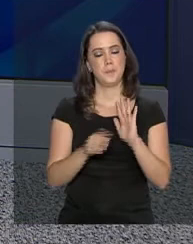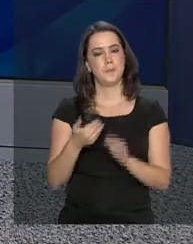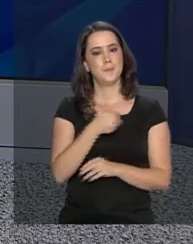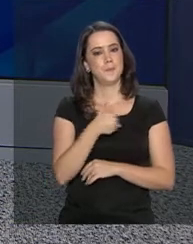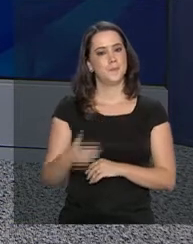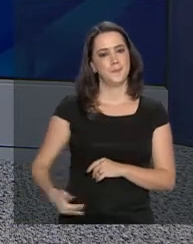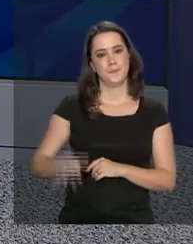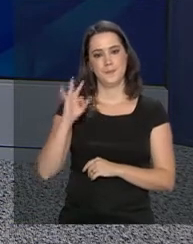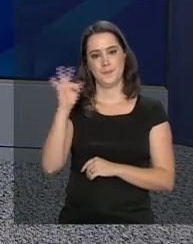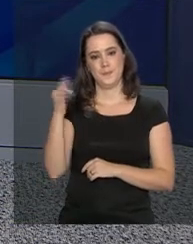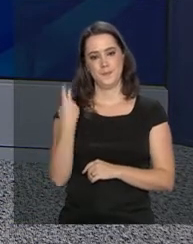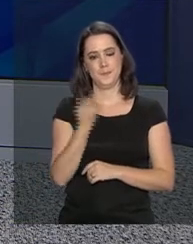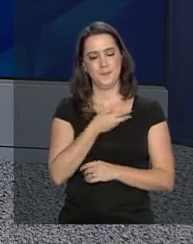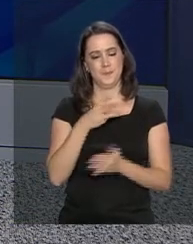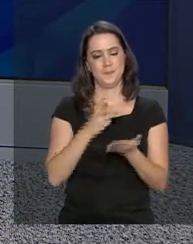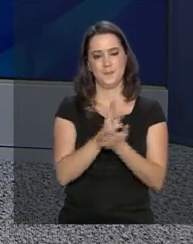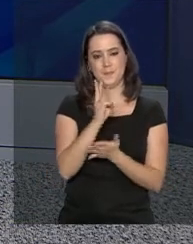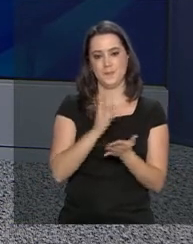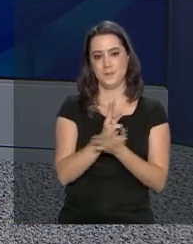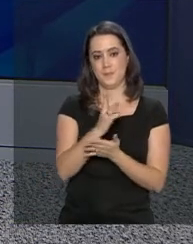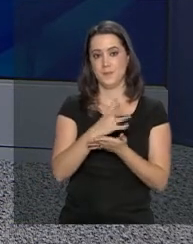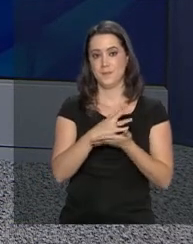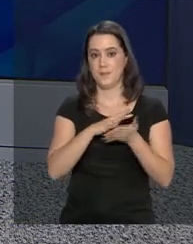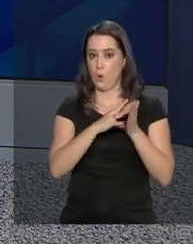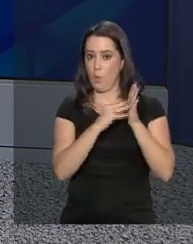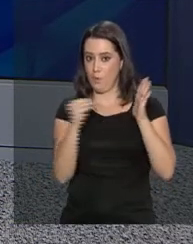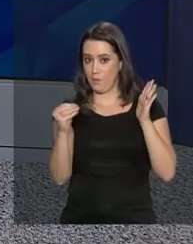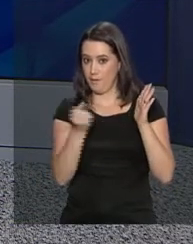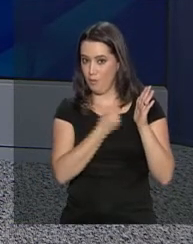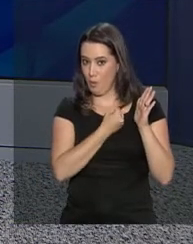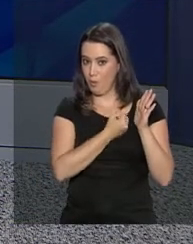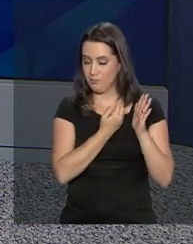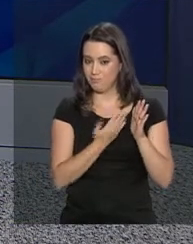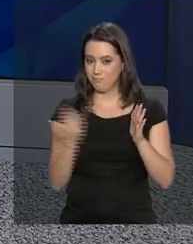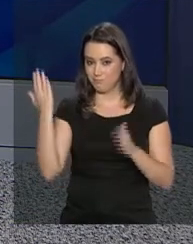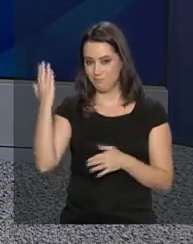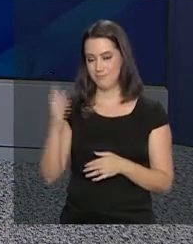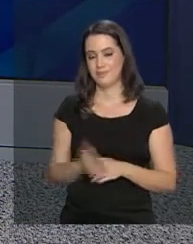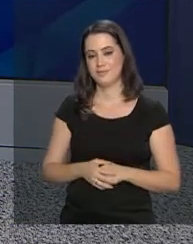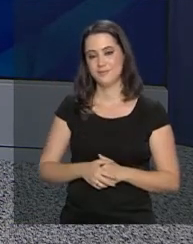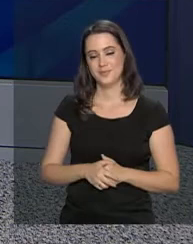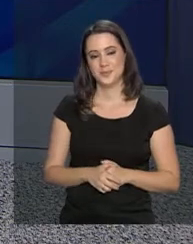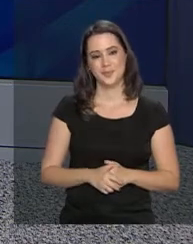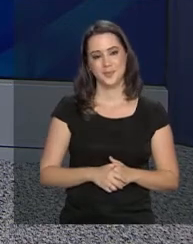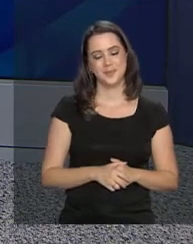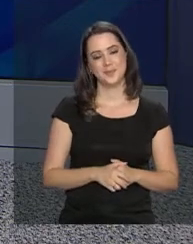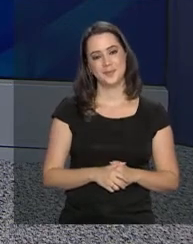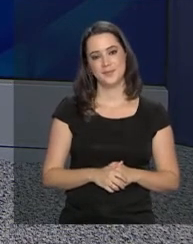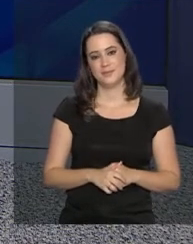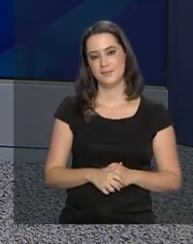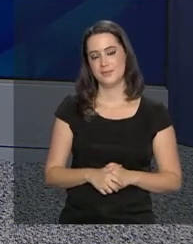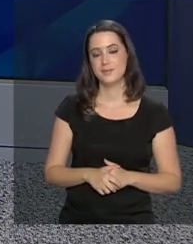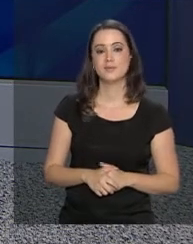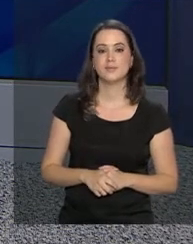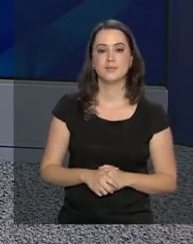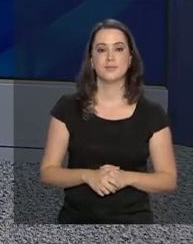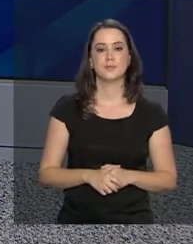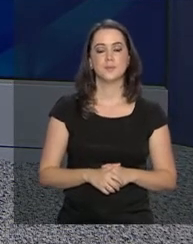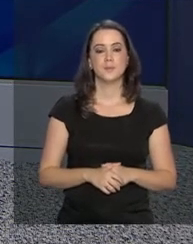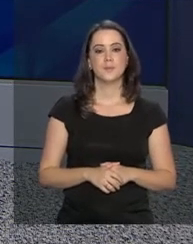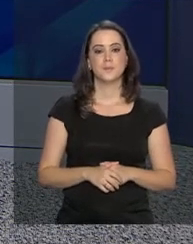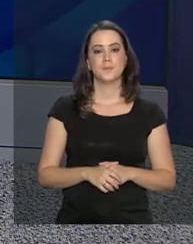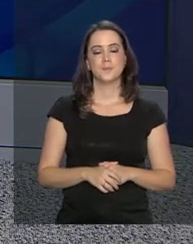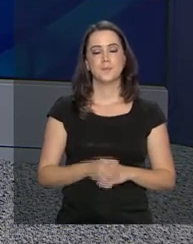programas e ações do governo federal para o nosso whatsapp anote aí o número é 6 1 998 6 7 8 787